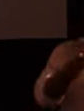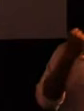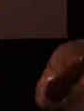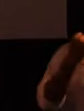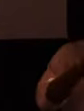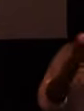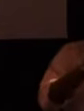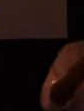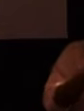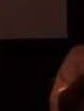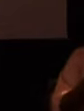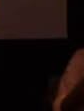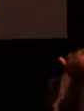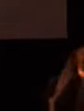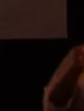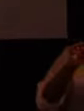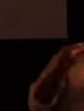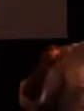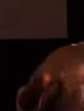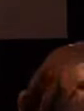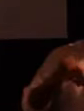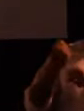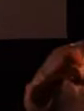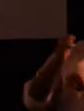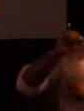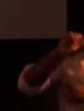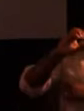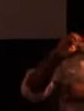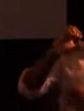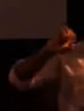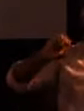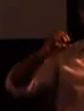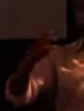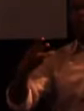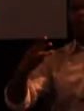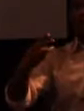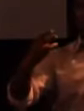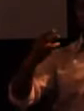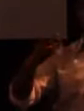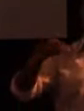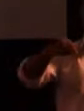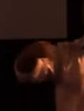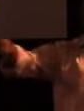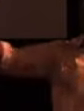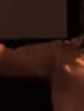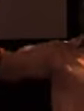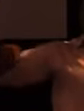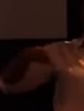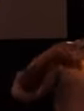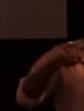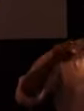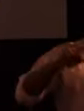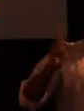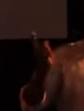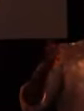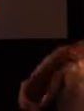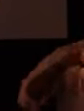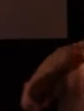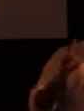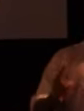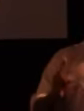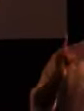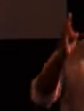de 0,3. O IO de 0,3 representa aqui, você tem um terreno enorme, mas seu predinho, a sua edificação, ela